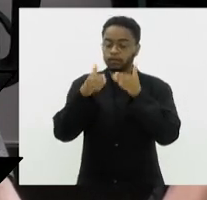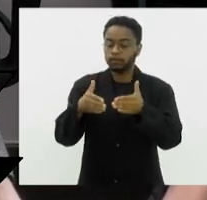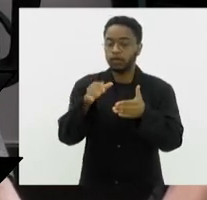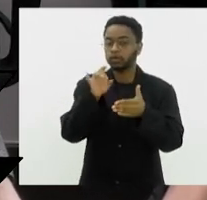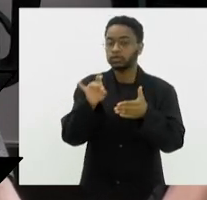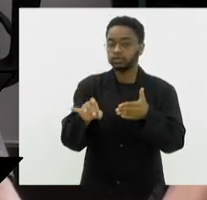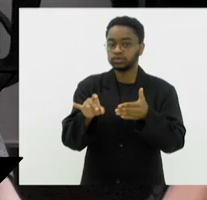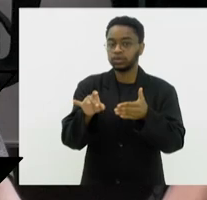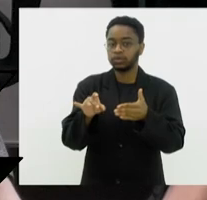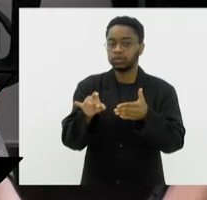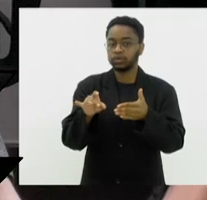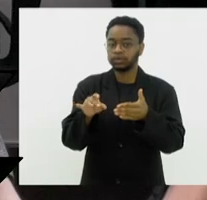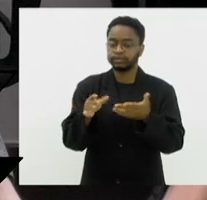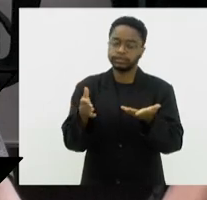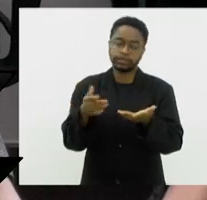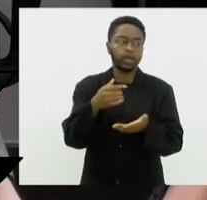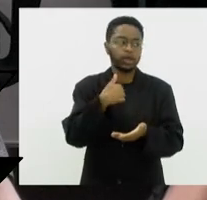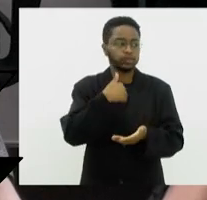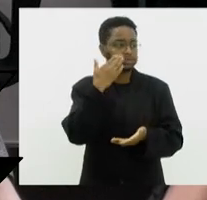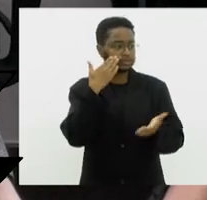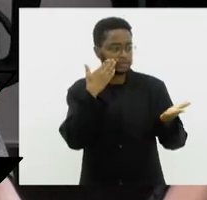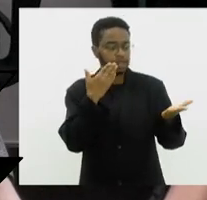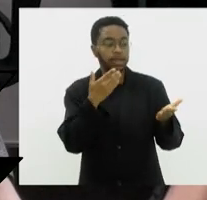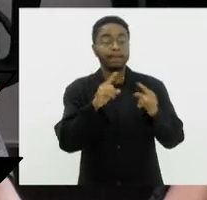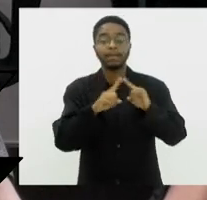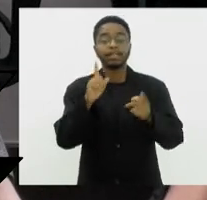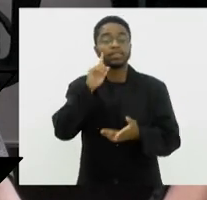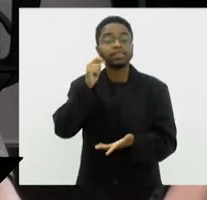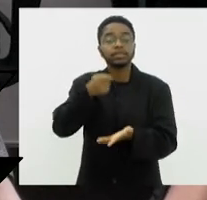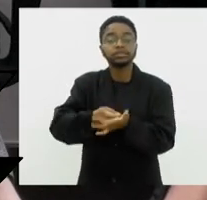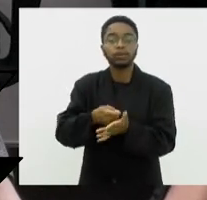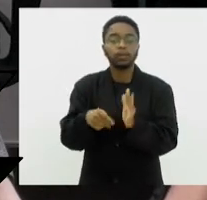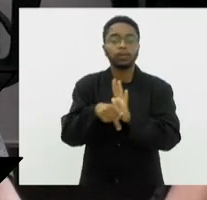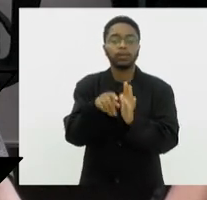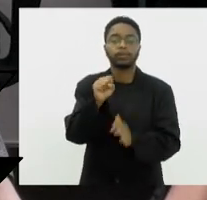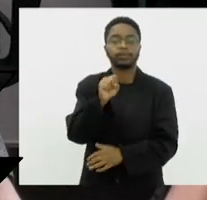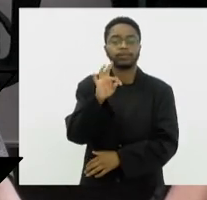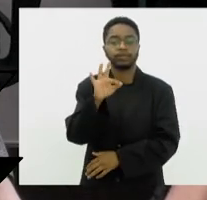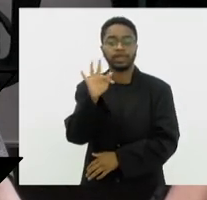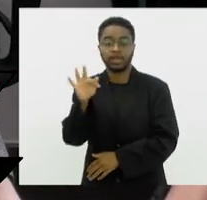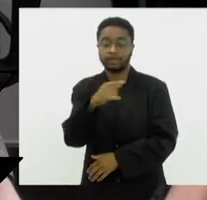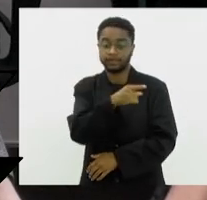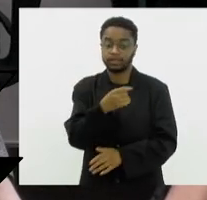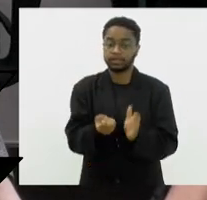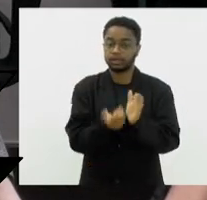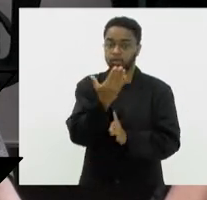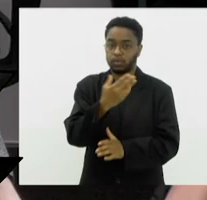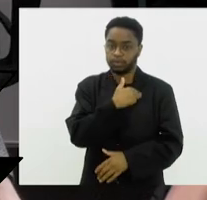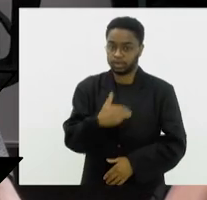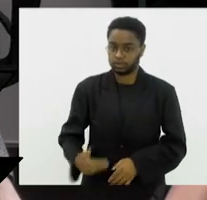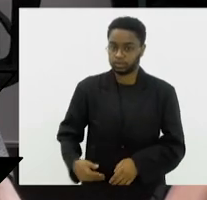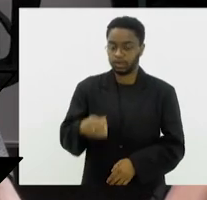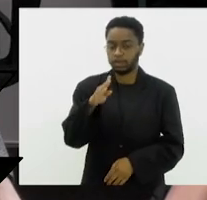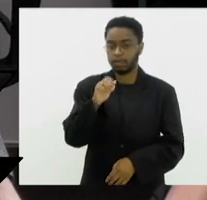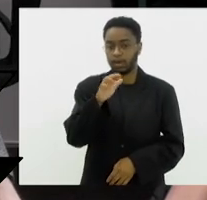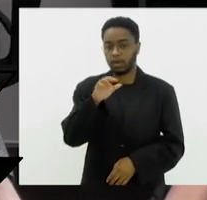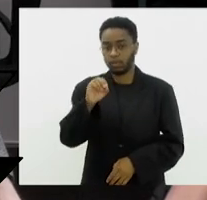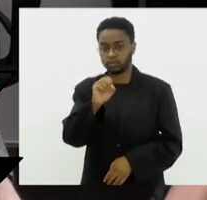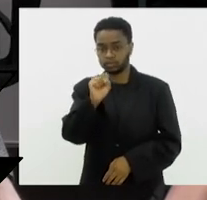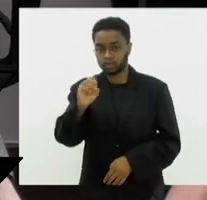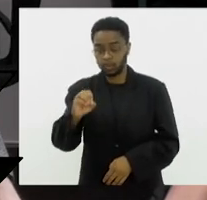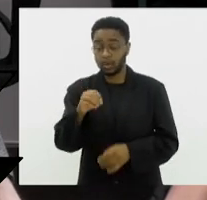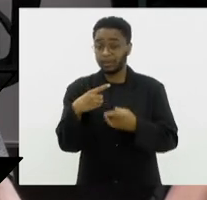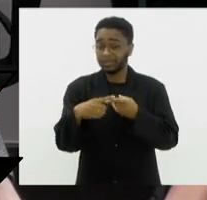pelo Supremo. Sim, da decisão do Supremo, de autoria do ministro Barroso, é porque,